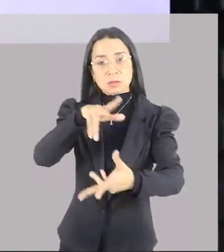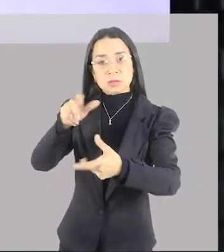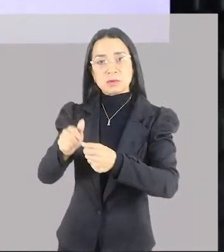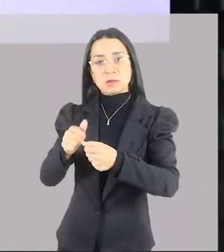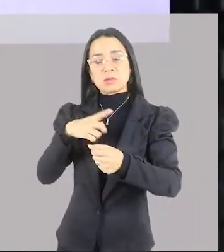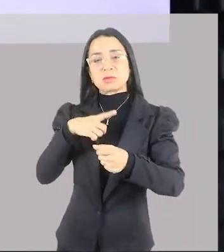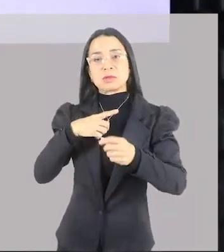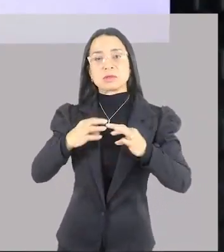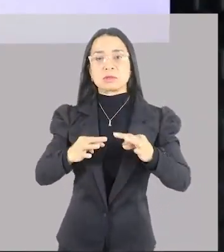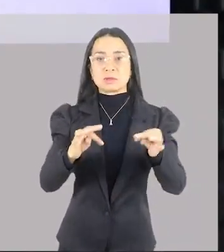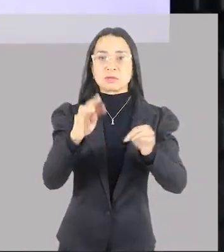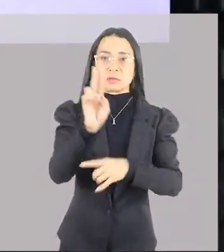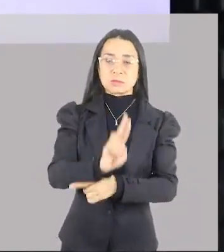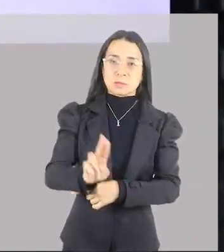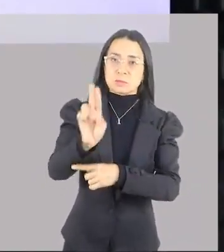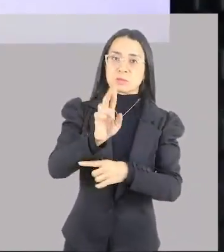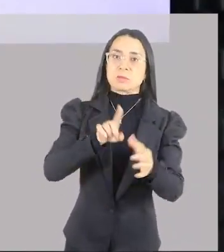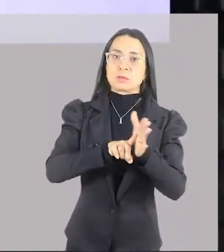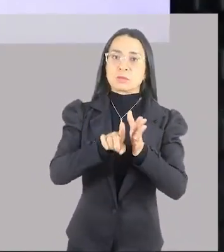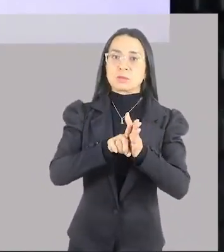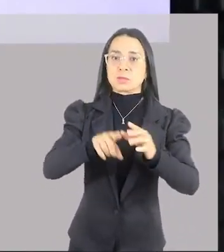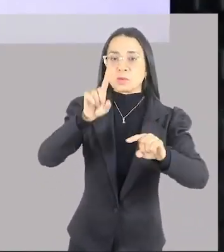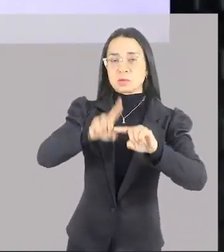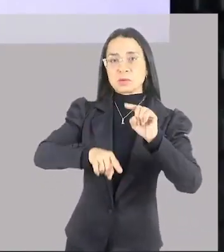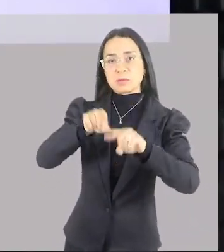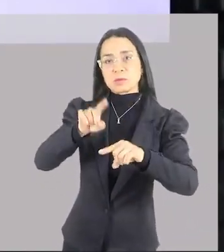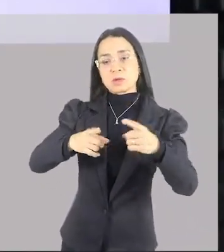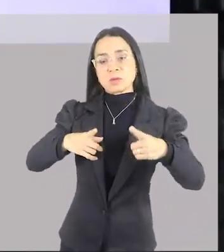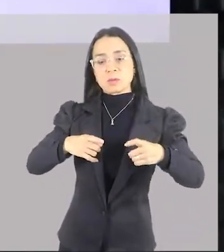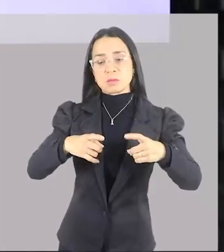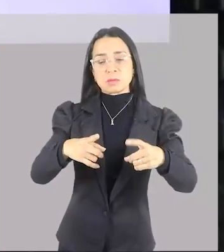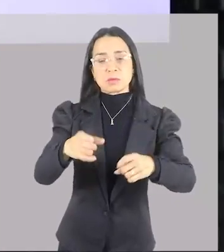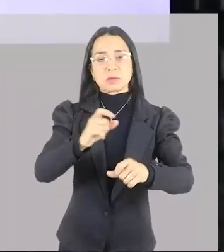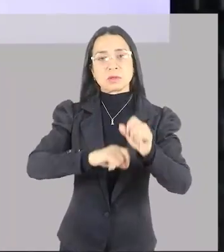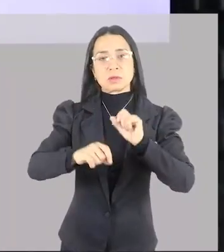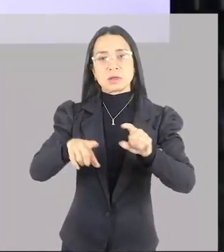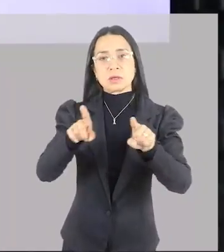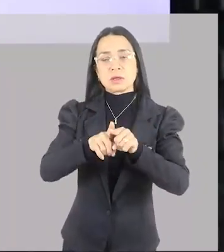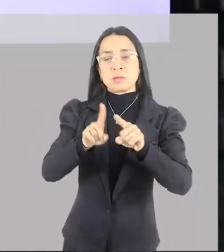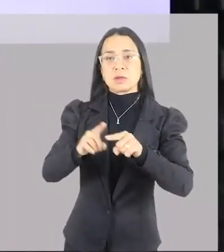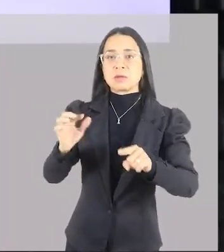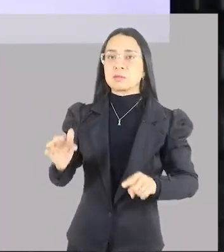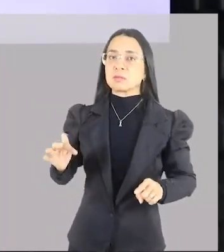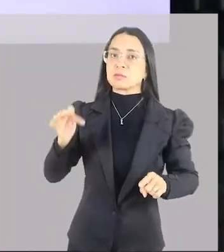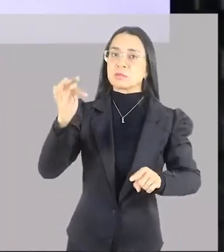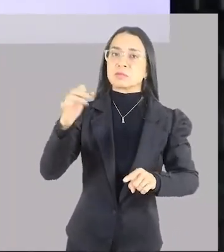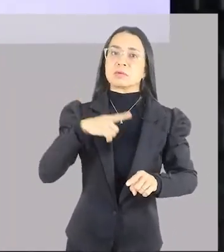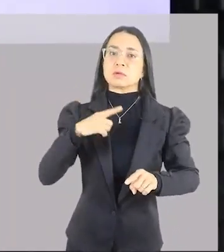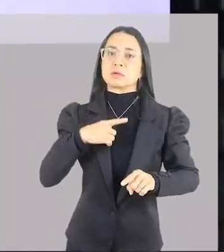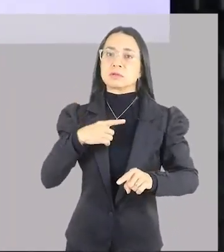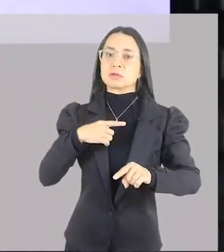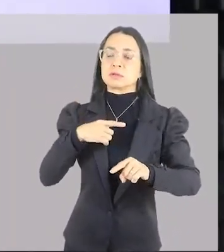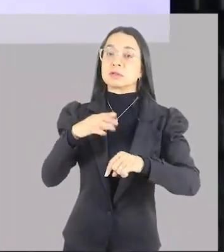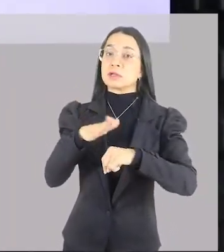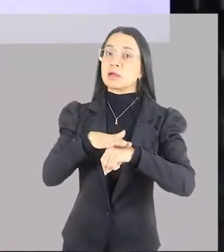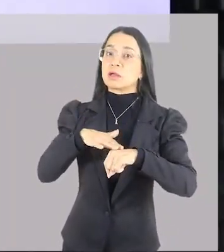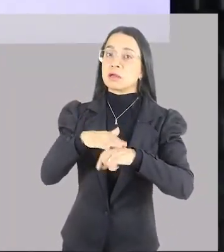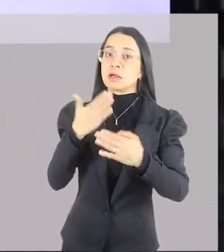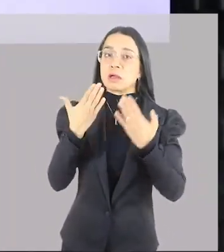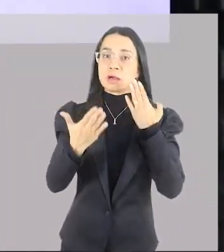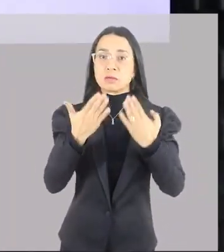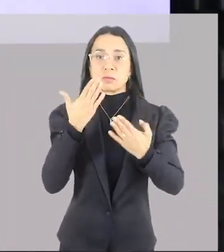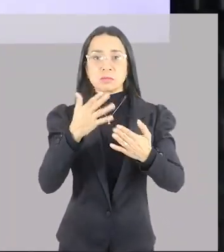utilizadas na questão desse arsenal bélico. Então, também no futurismo, você vai ter ali o diálogo, né, com